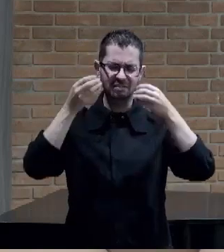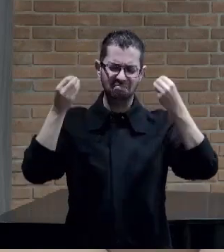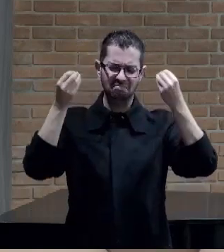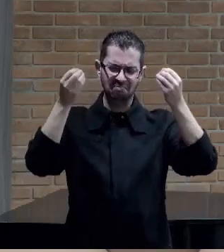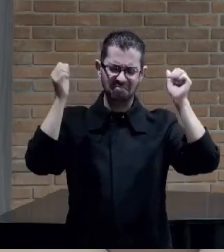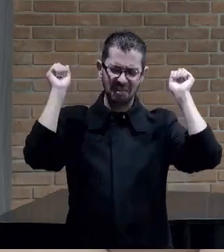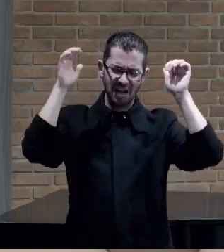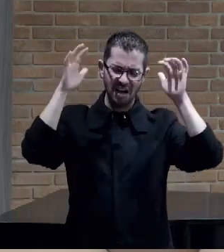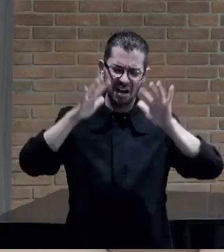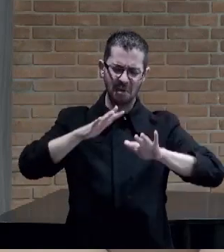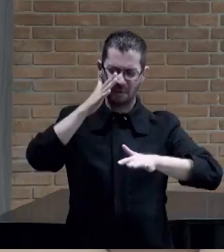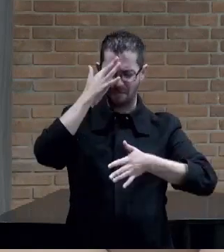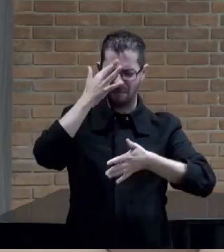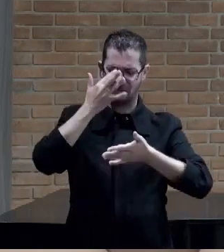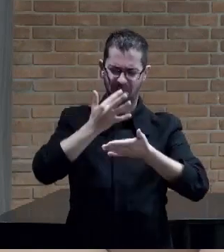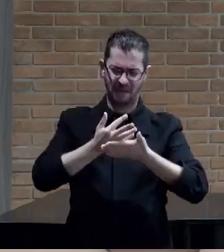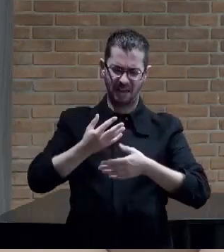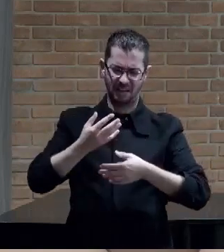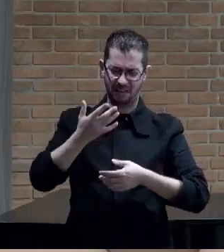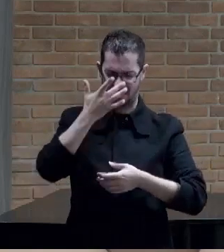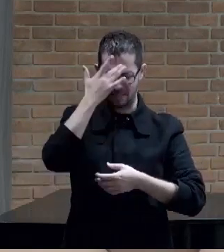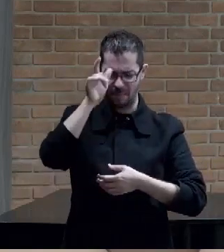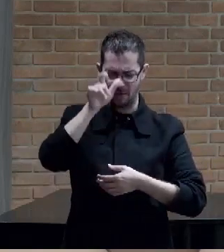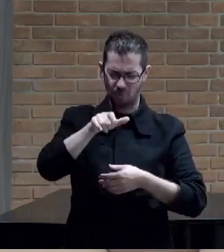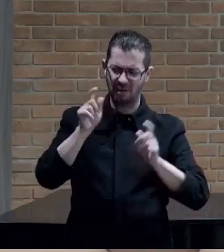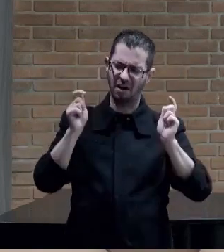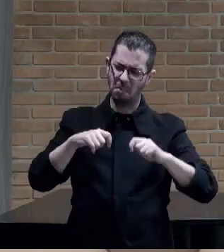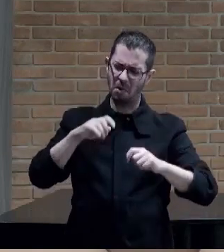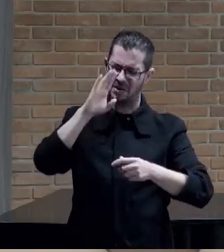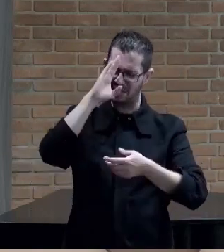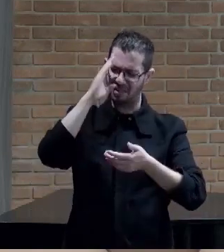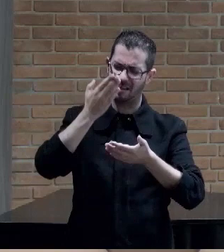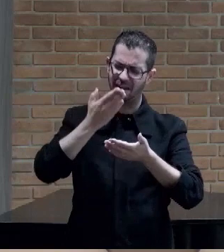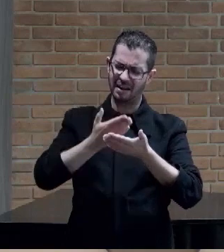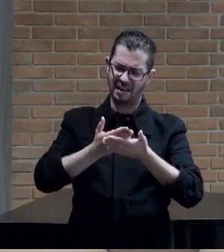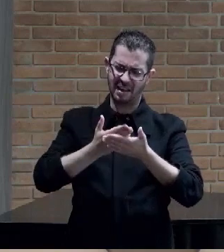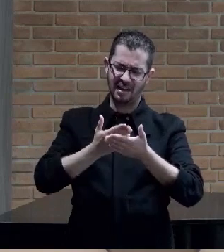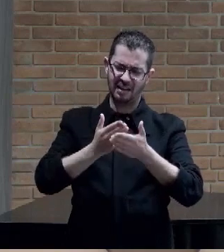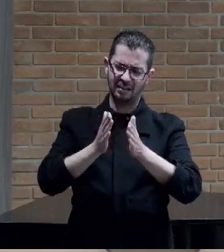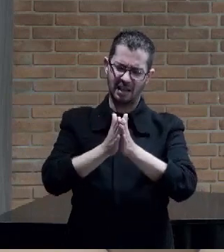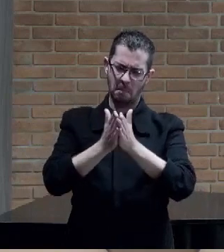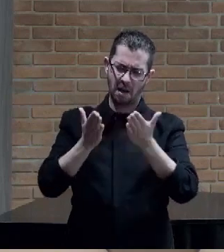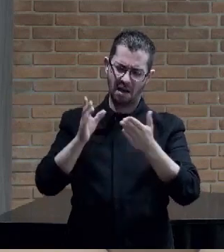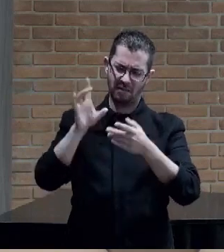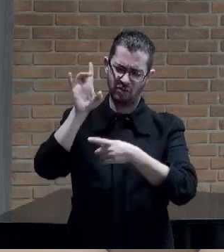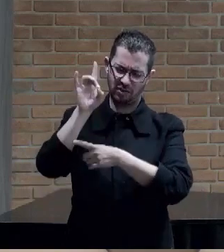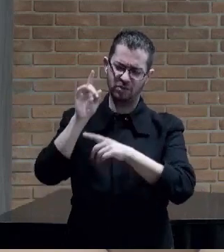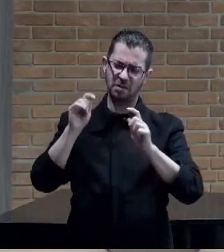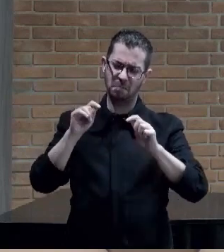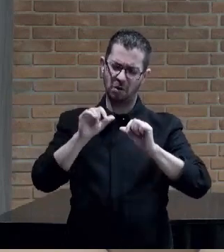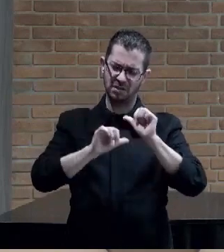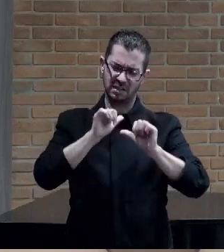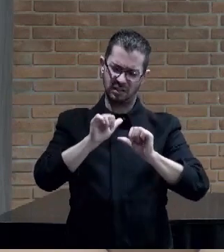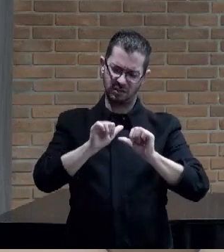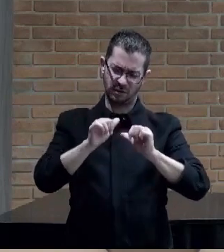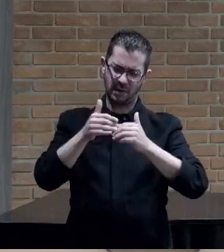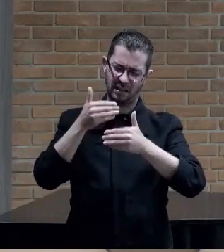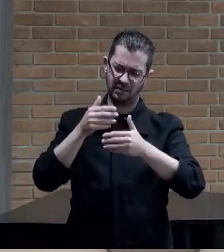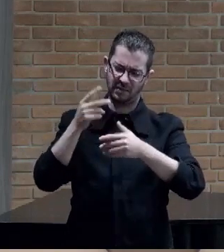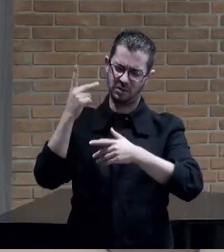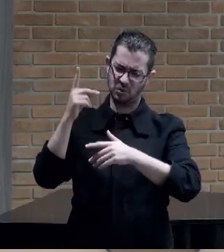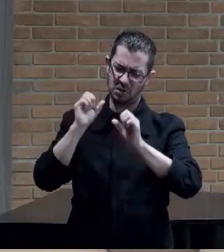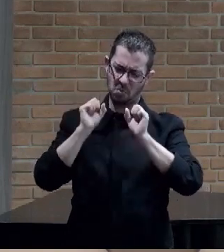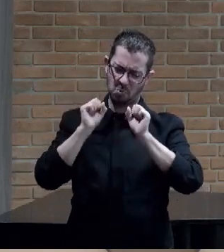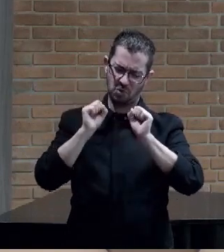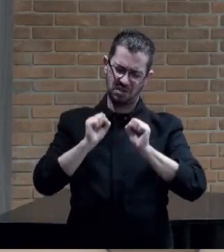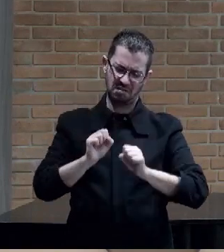pessoa, para que ela possa crer nessa mensagem e possa ser transformada pelo teu poder.